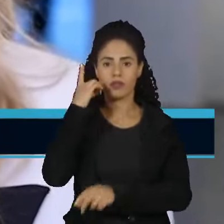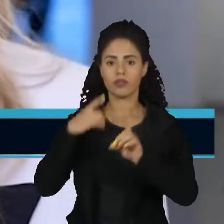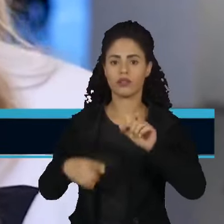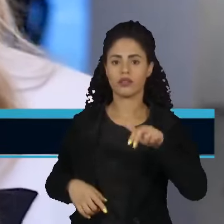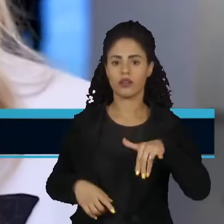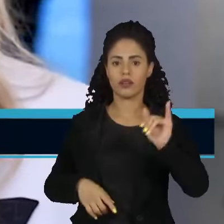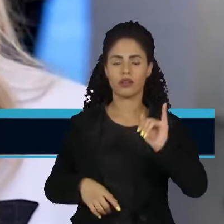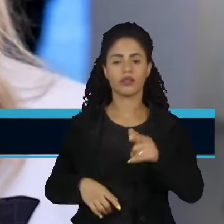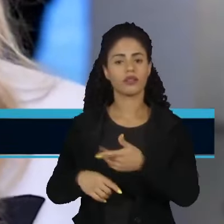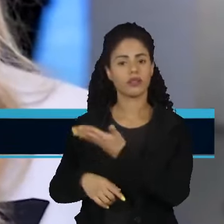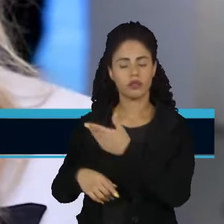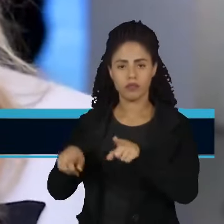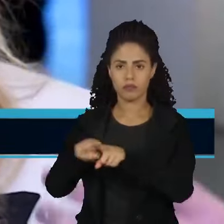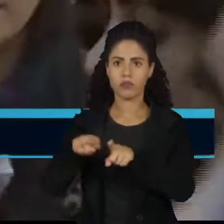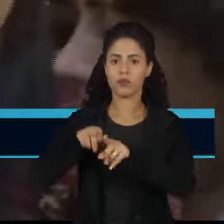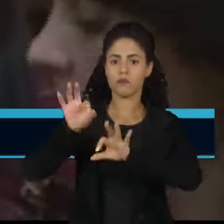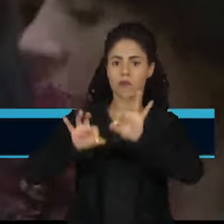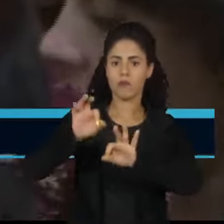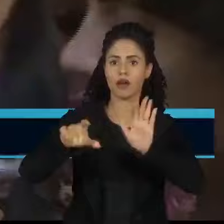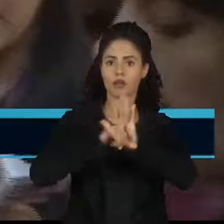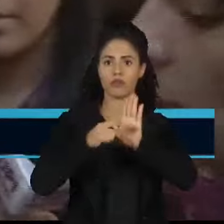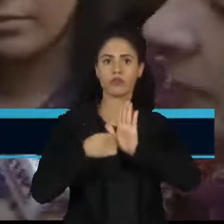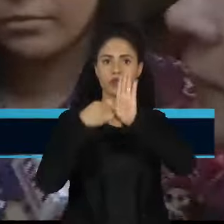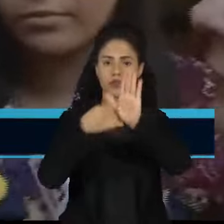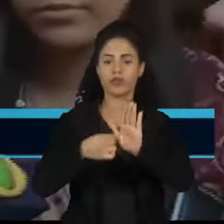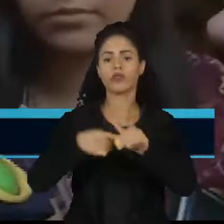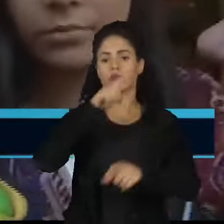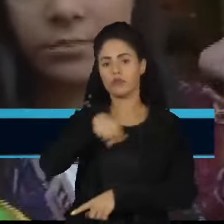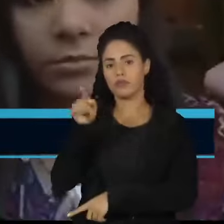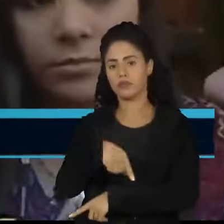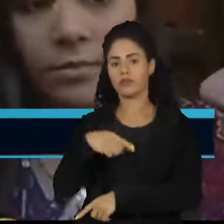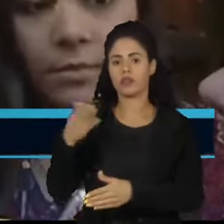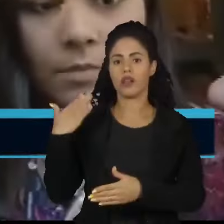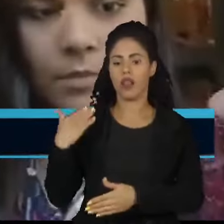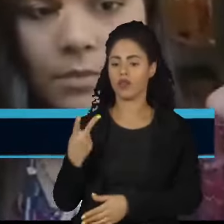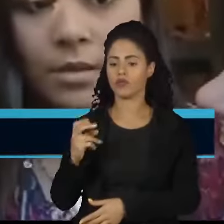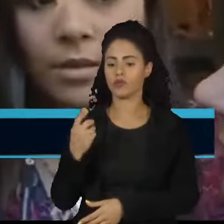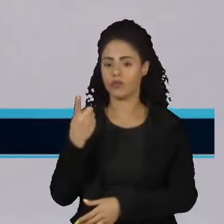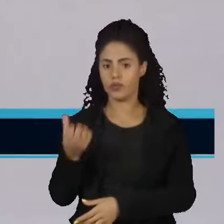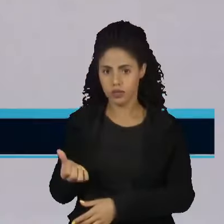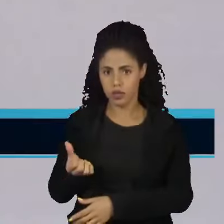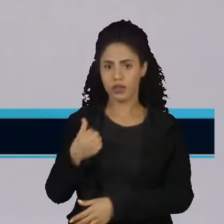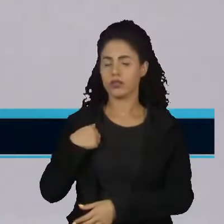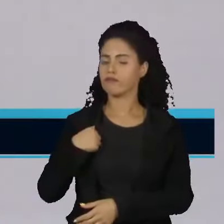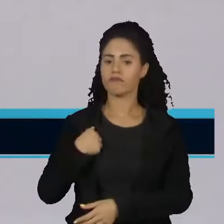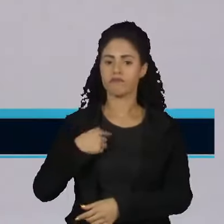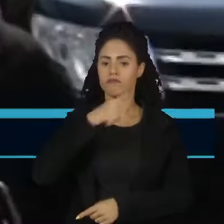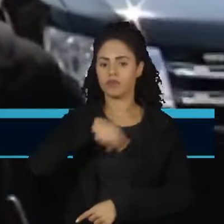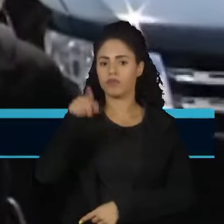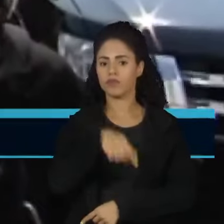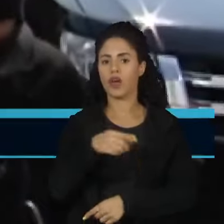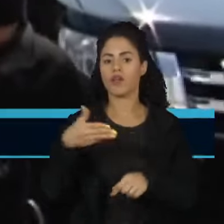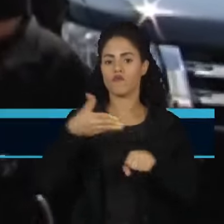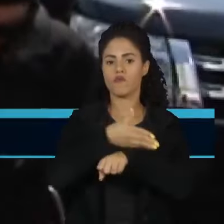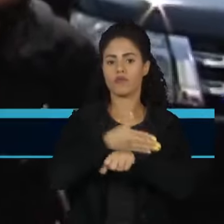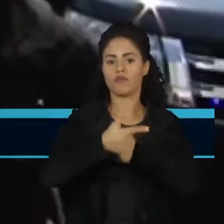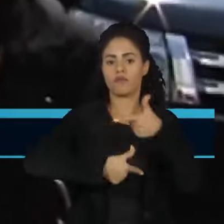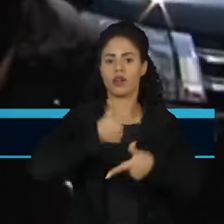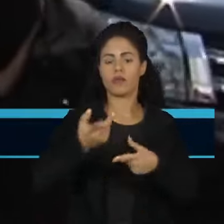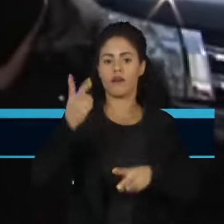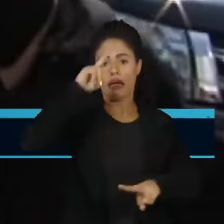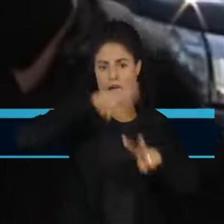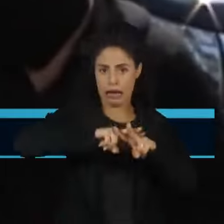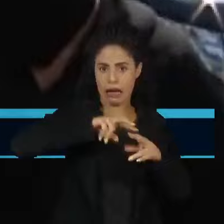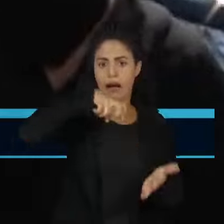Cunha, a autora do projeto. Ele está inelegível desde 2016, quando foi cassado e depois preso